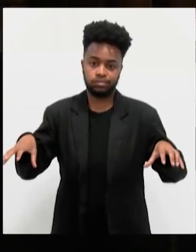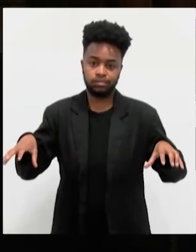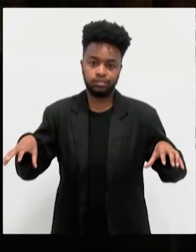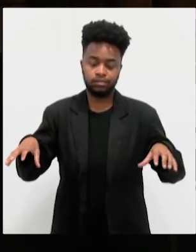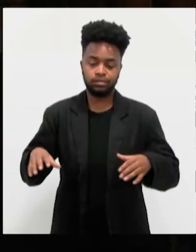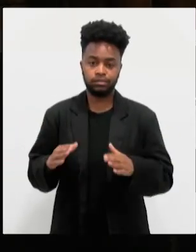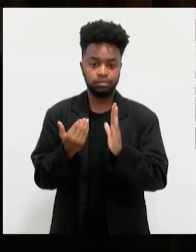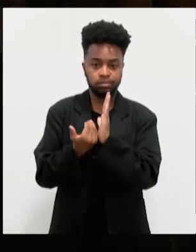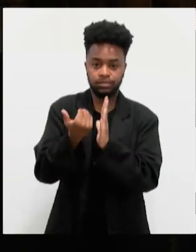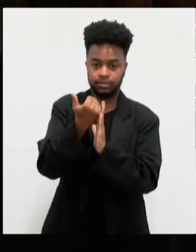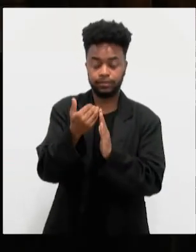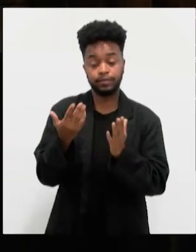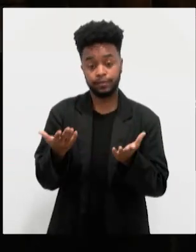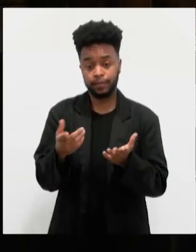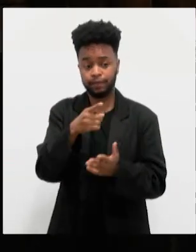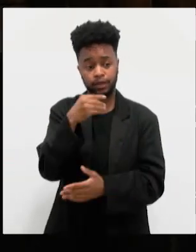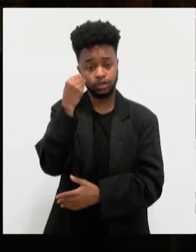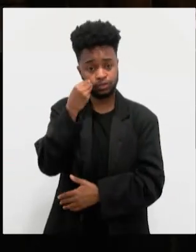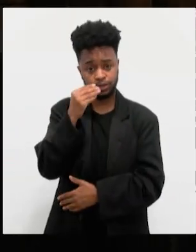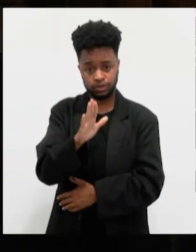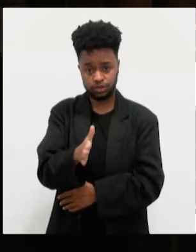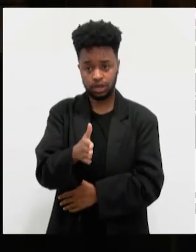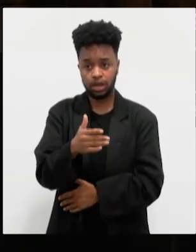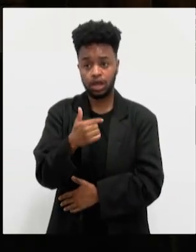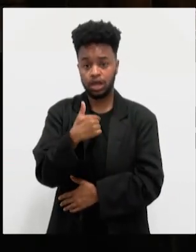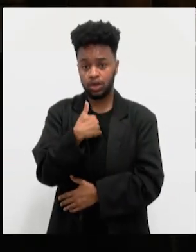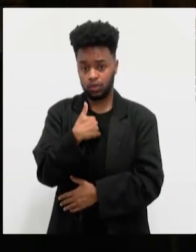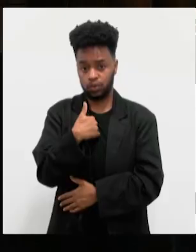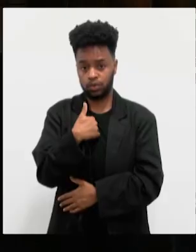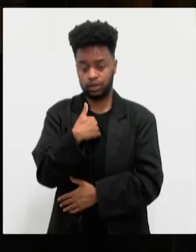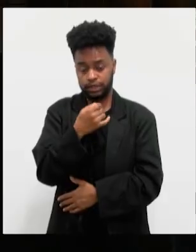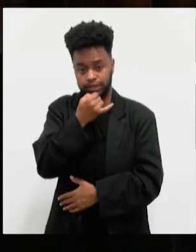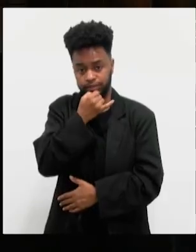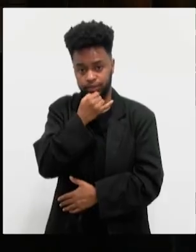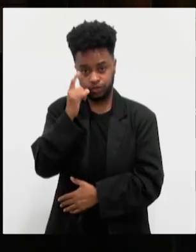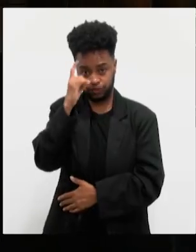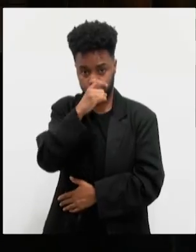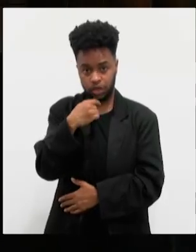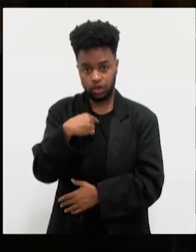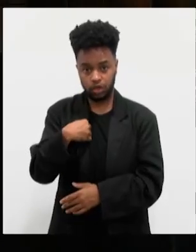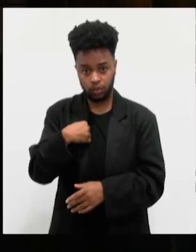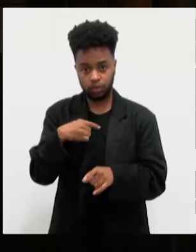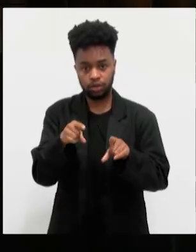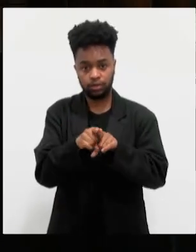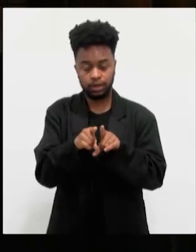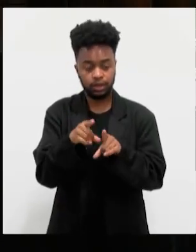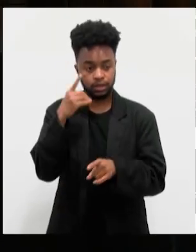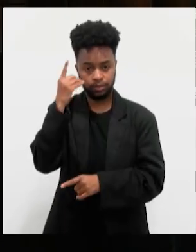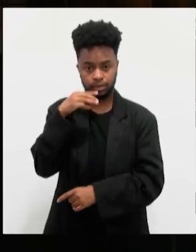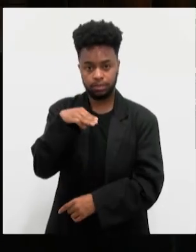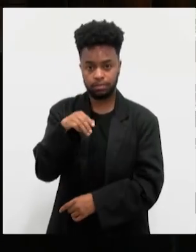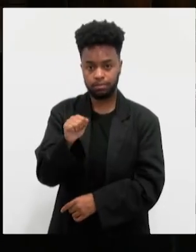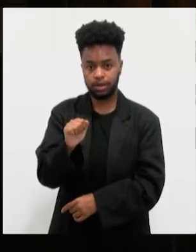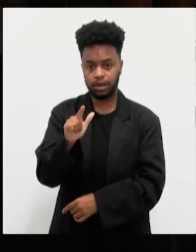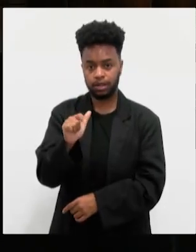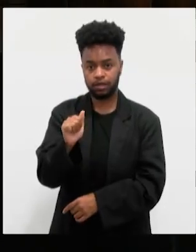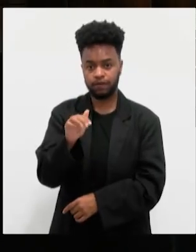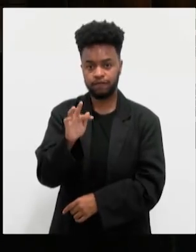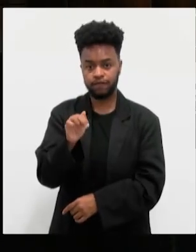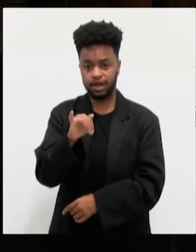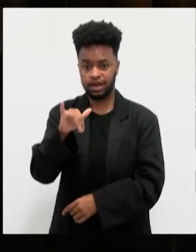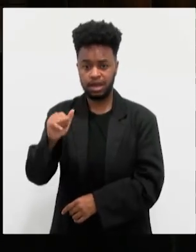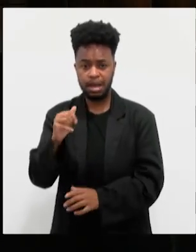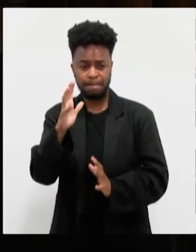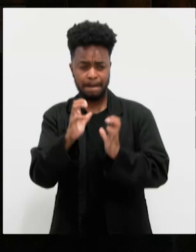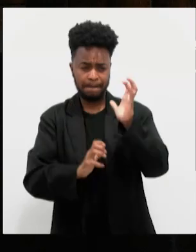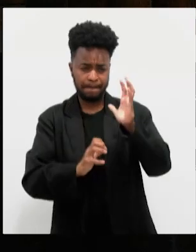É difícil. Eu e Malafaia, por exemplo, nosso deputado Malafaia, batermos